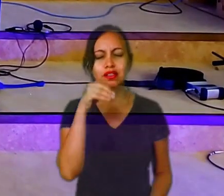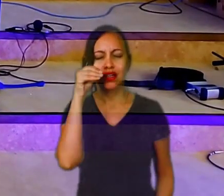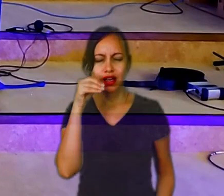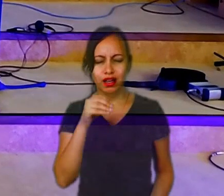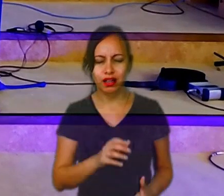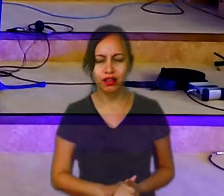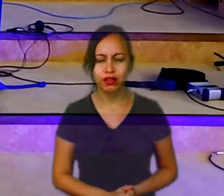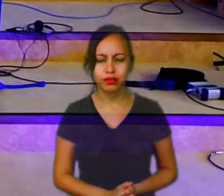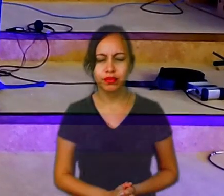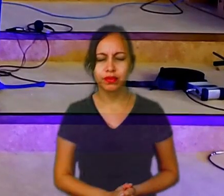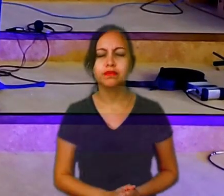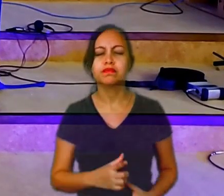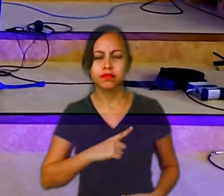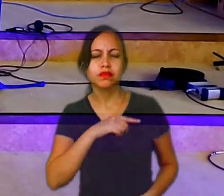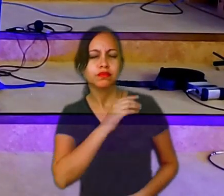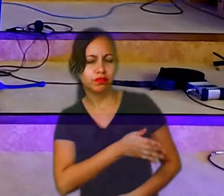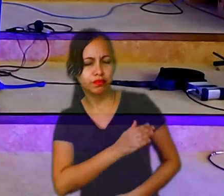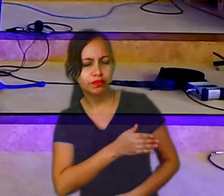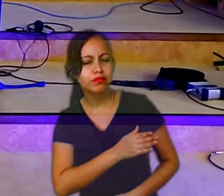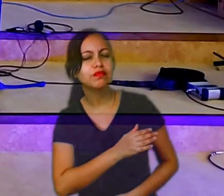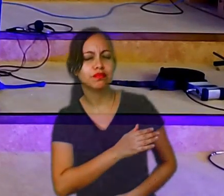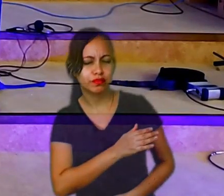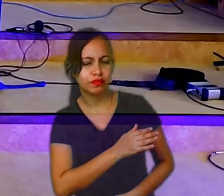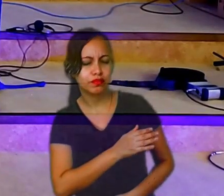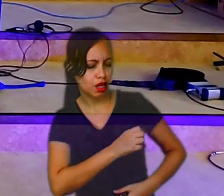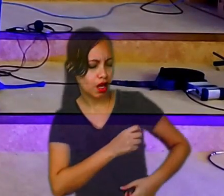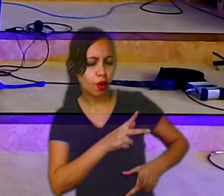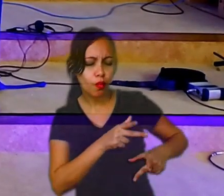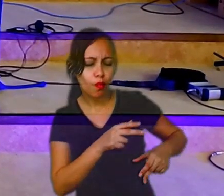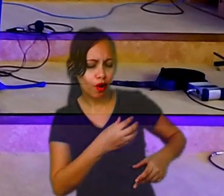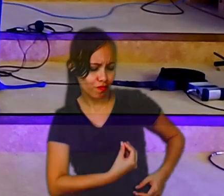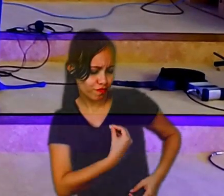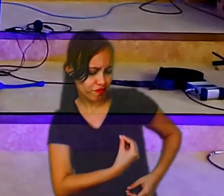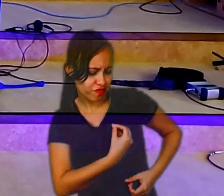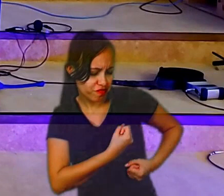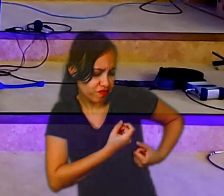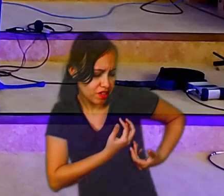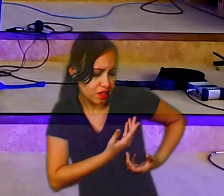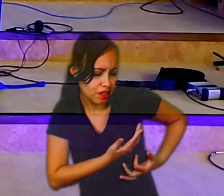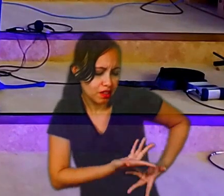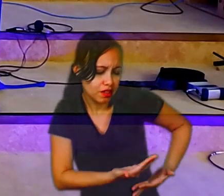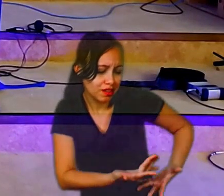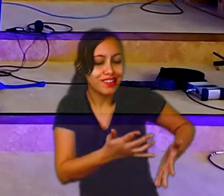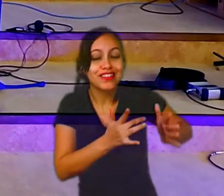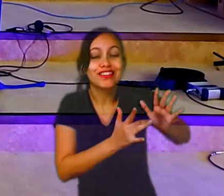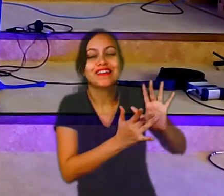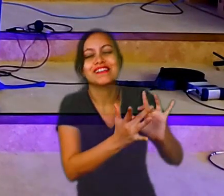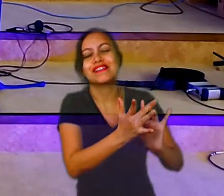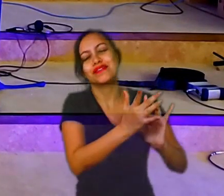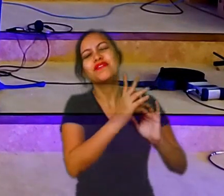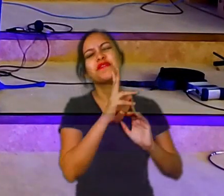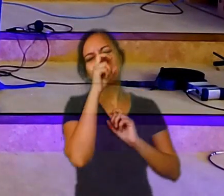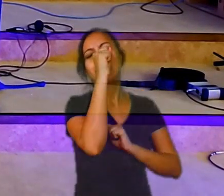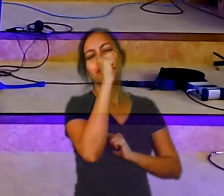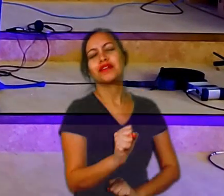flui em nossos corações, em nosso interior, rios de água viva, e essa água é Jesus Cristo, o qual é